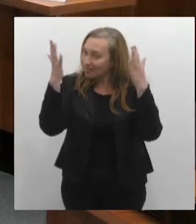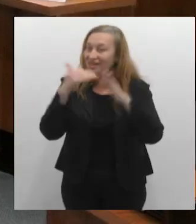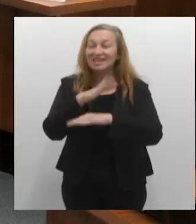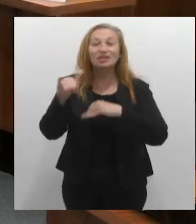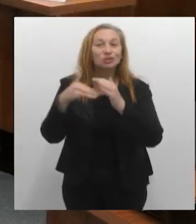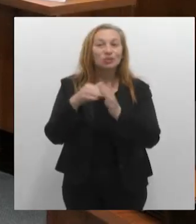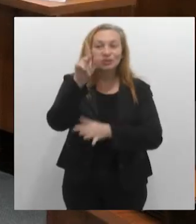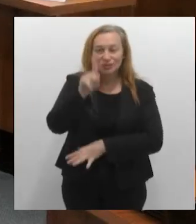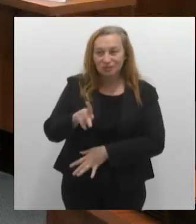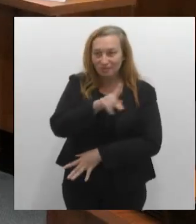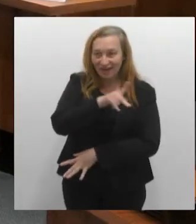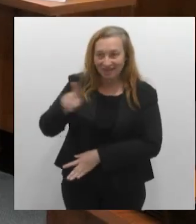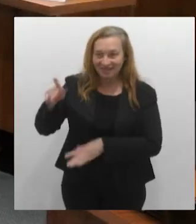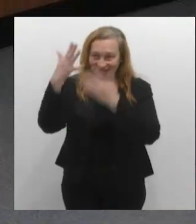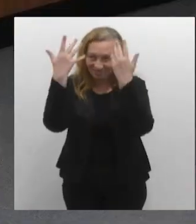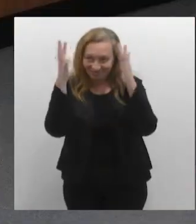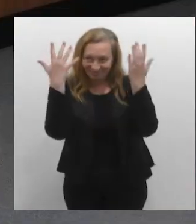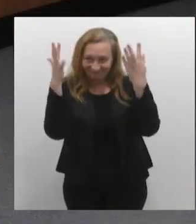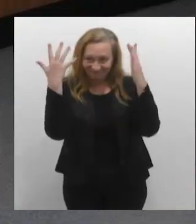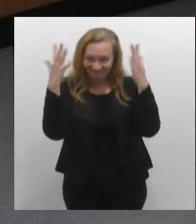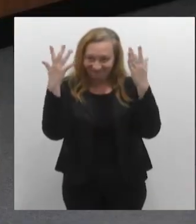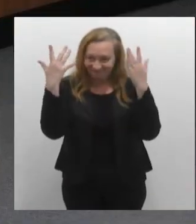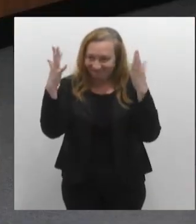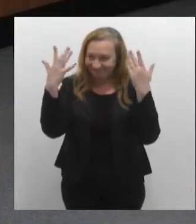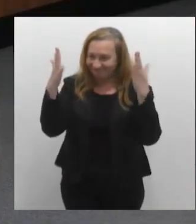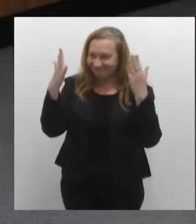os padres